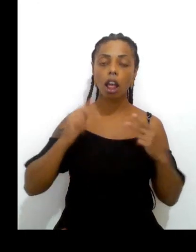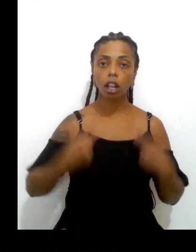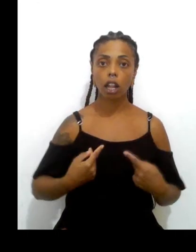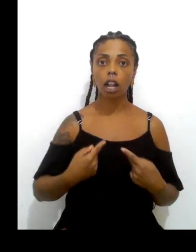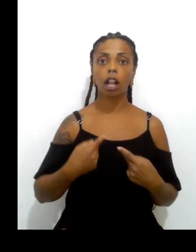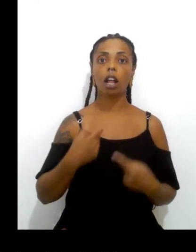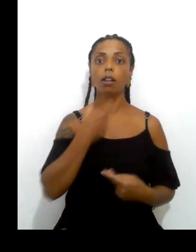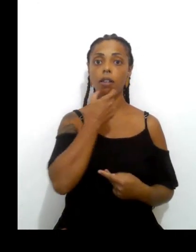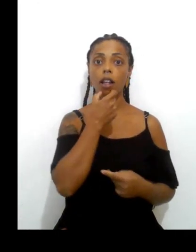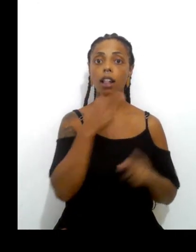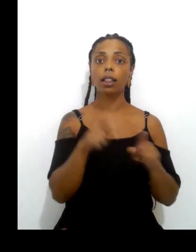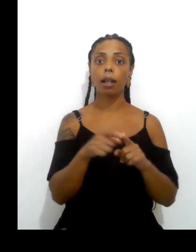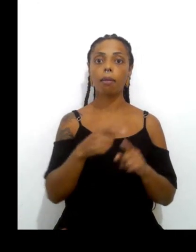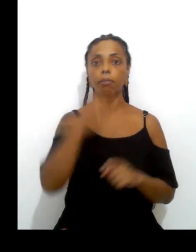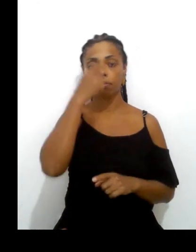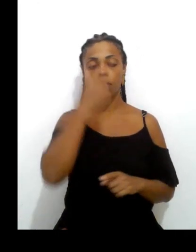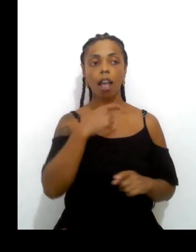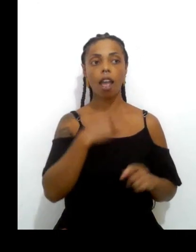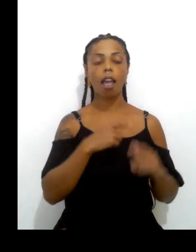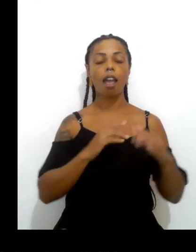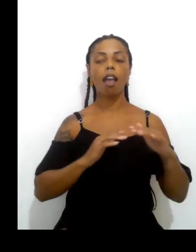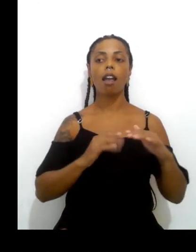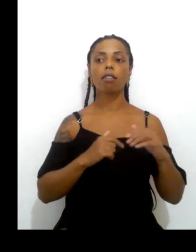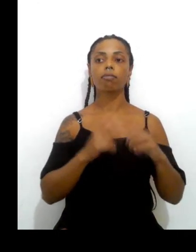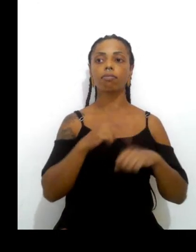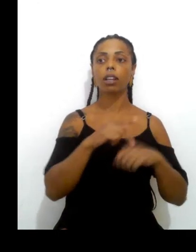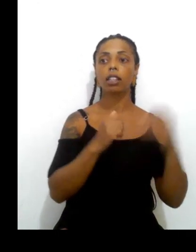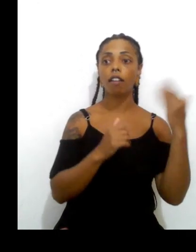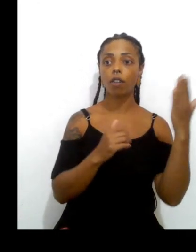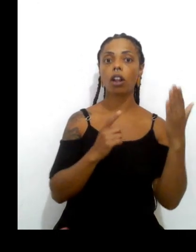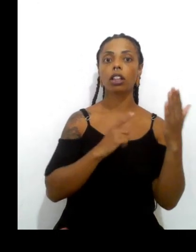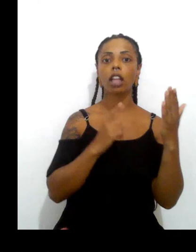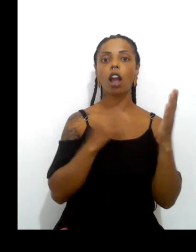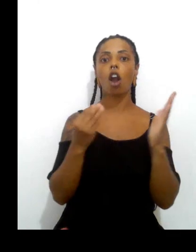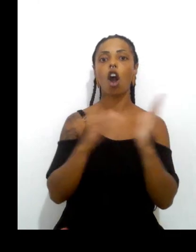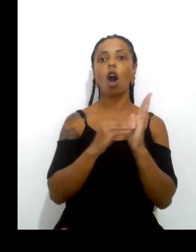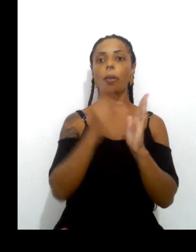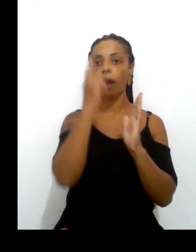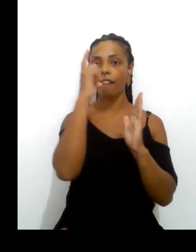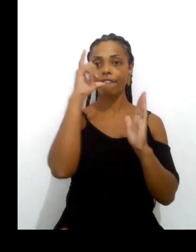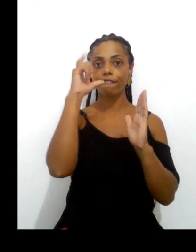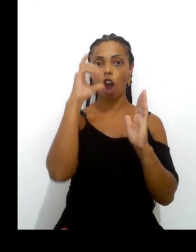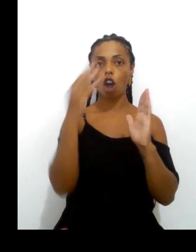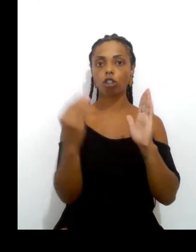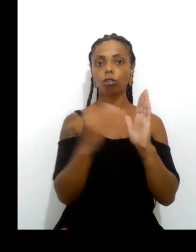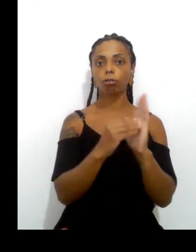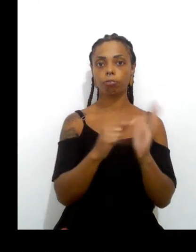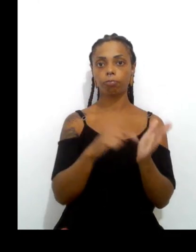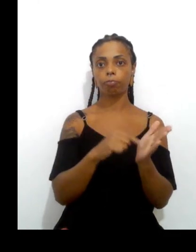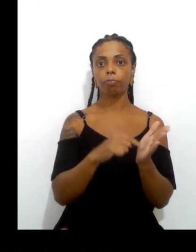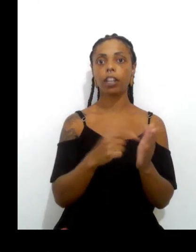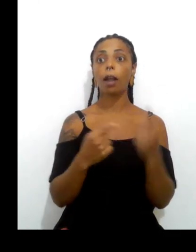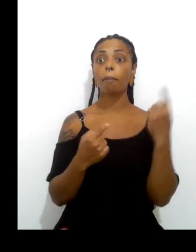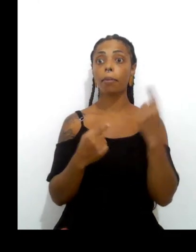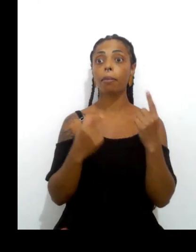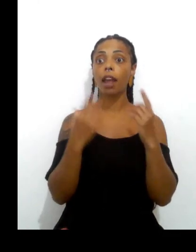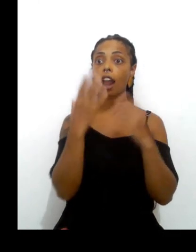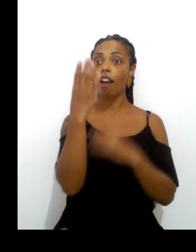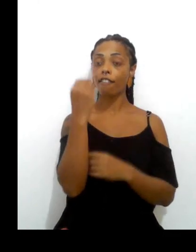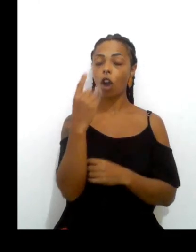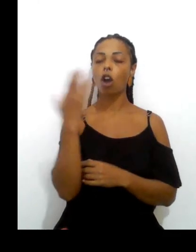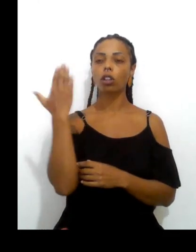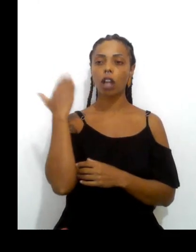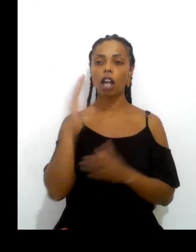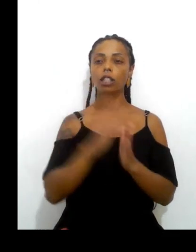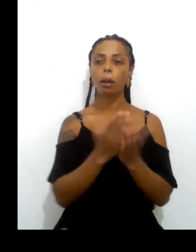uma fotografia do portador no documento as primeiras fotos de passaporte eram tiradas em estúdios profissionais